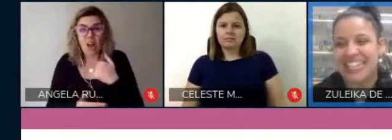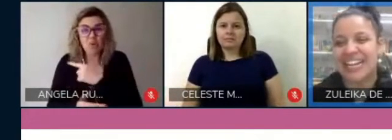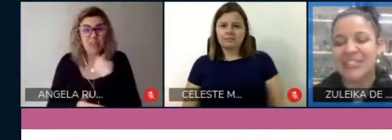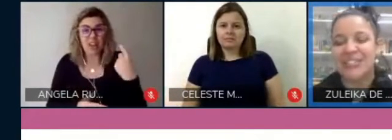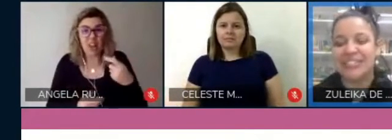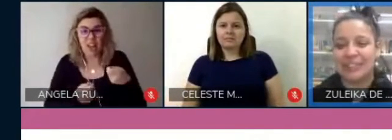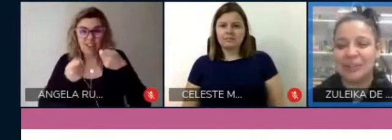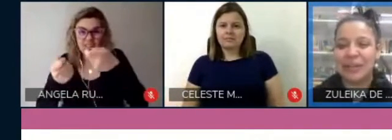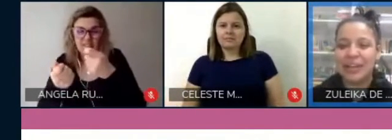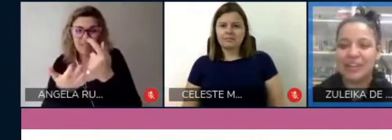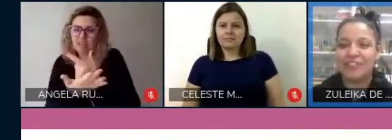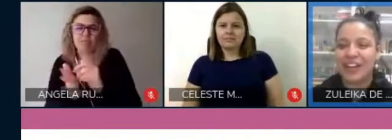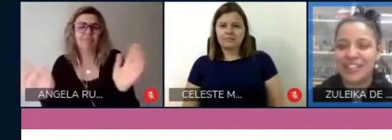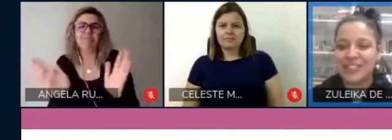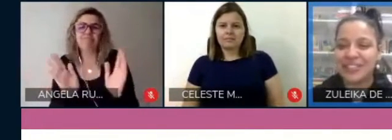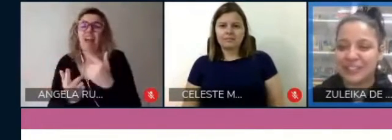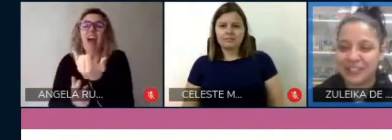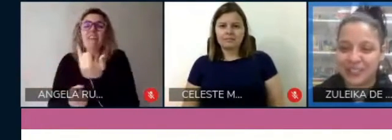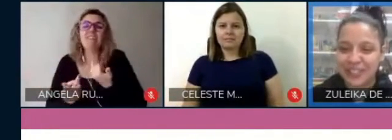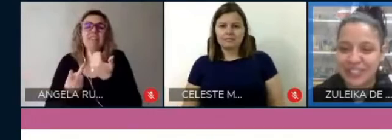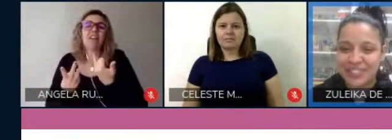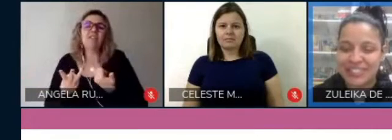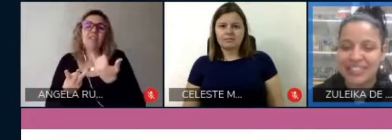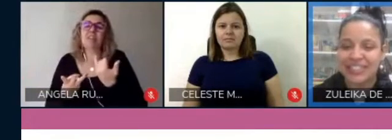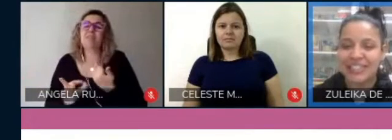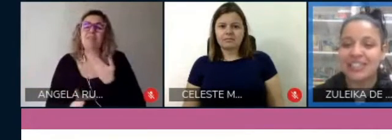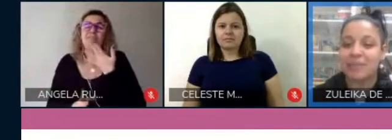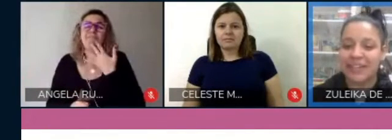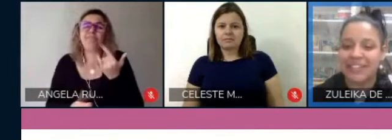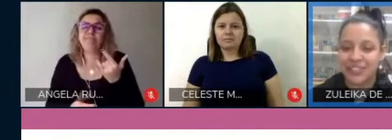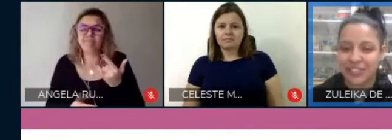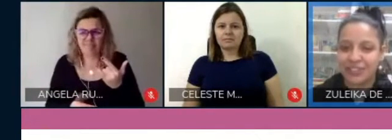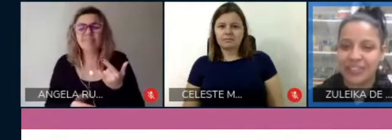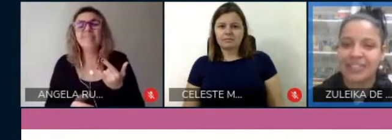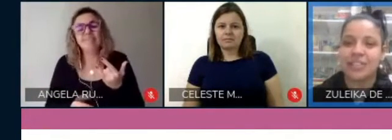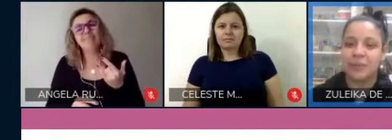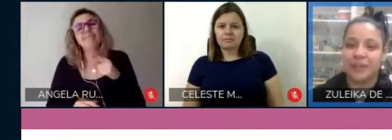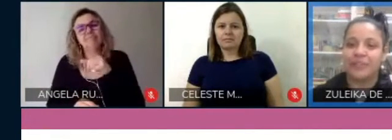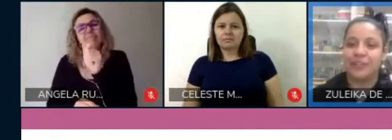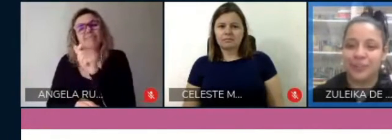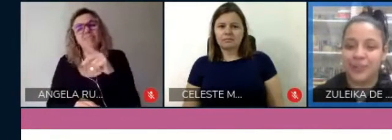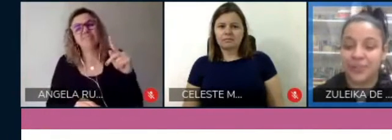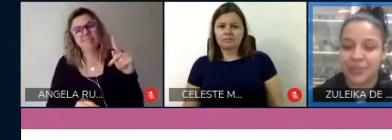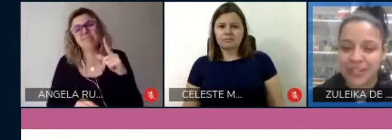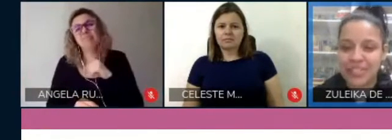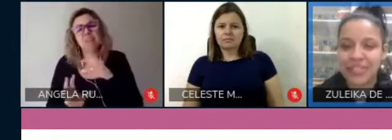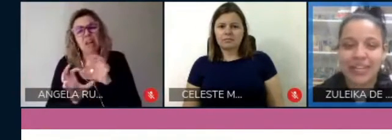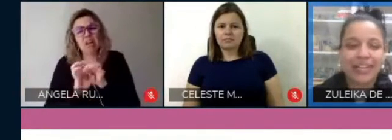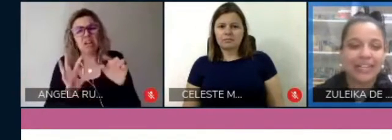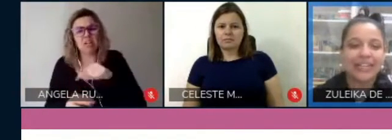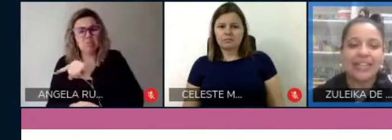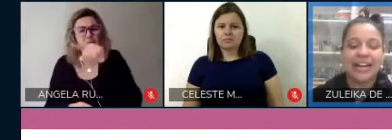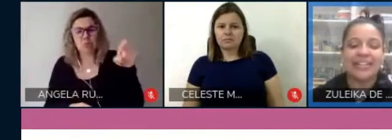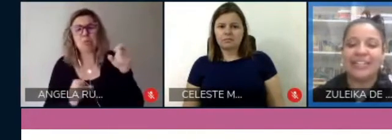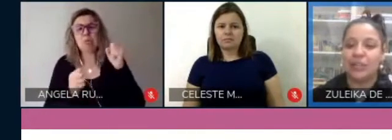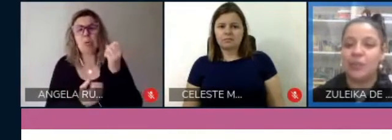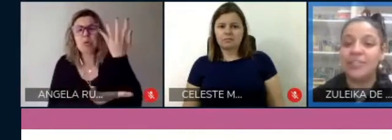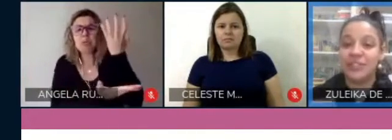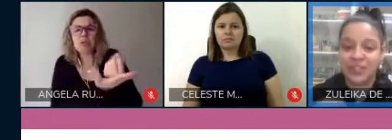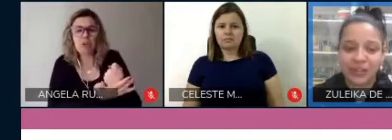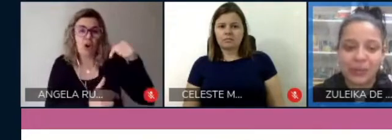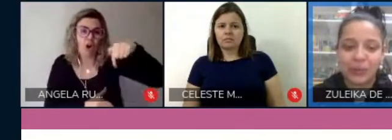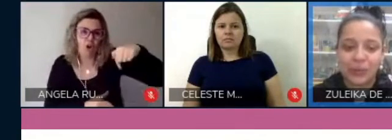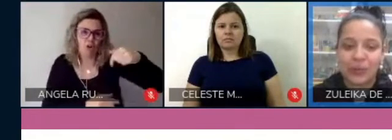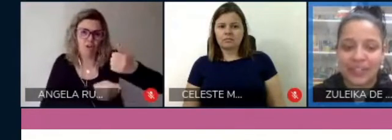livros emprestados. Então, eu faço o download desse aplicativo que está disponível a todos nós. E